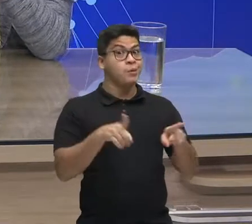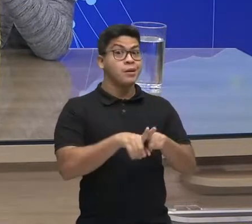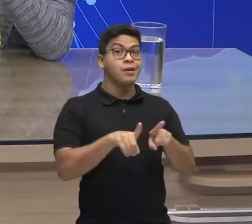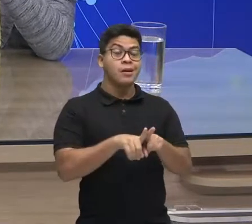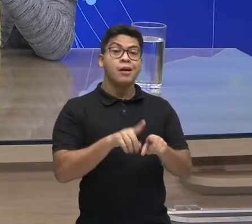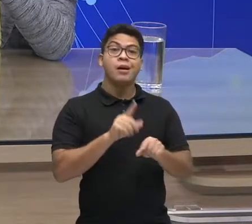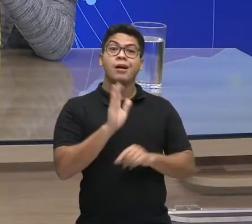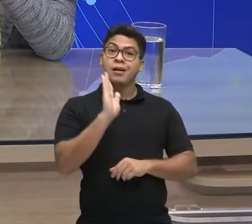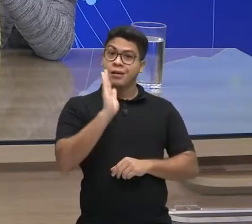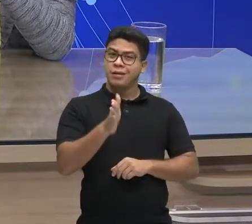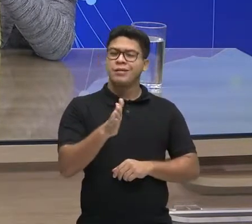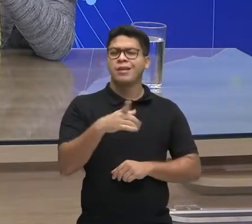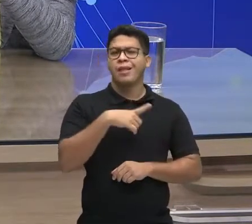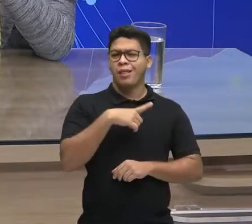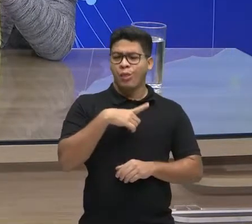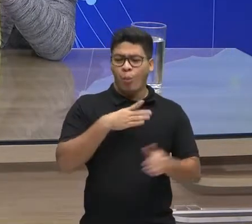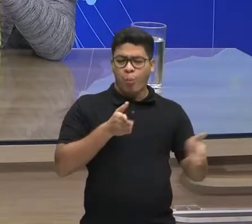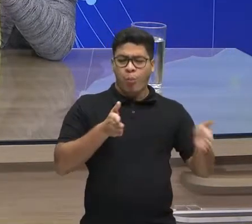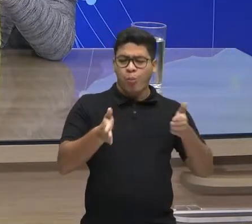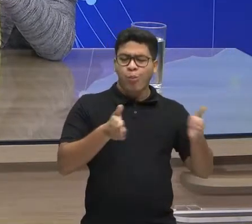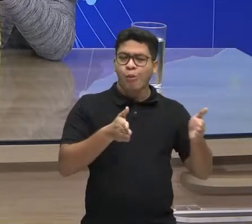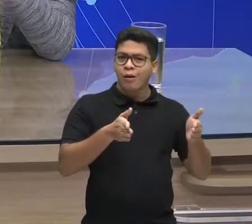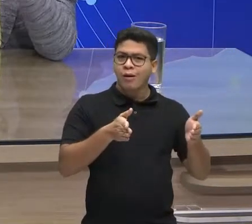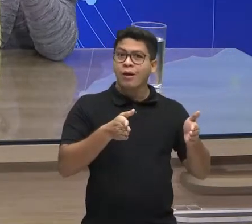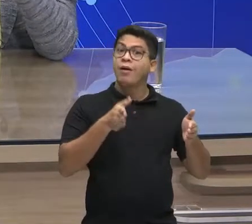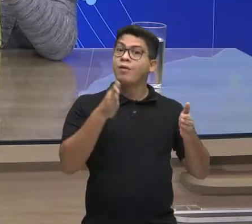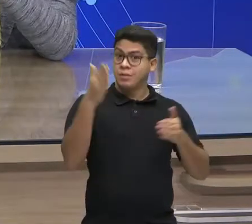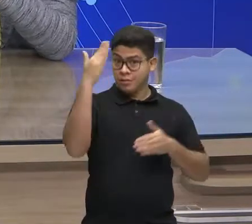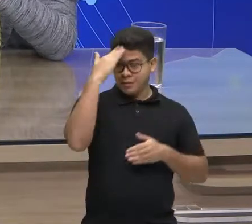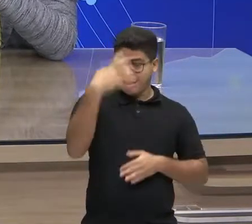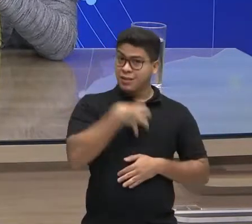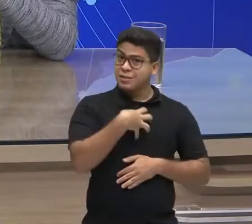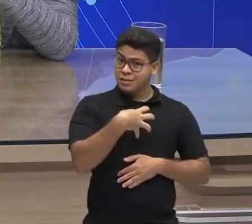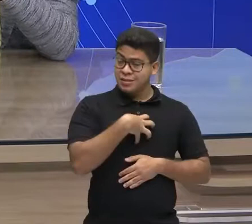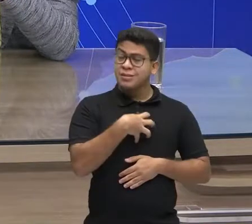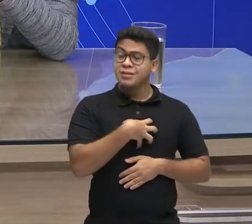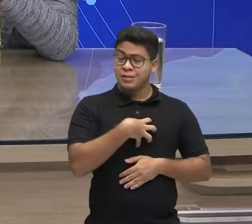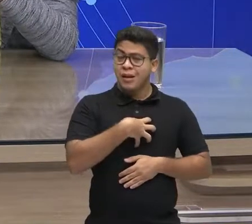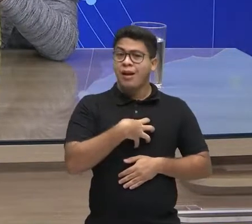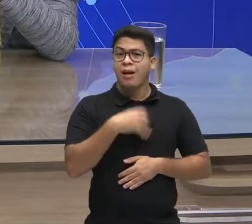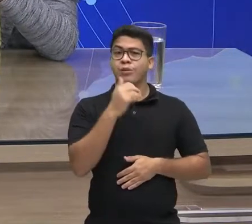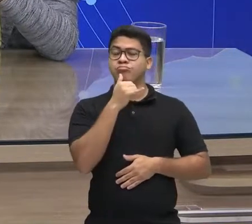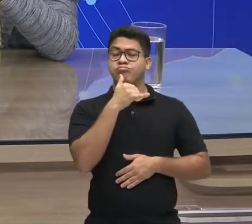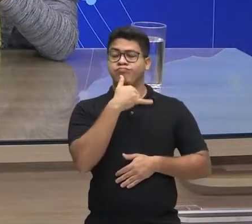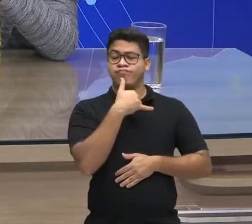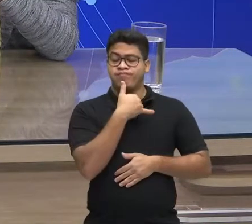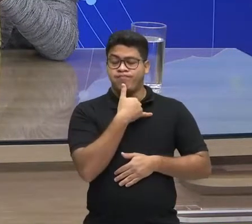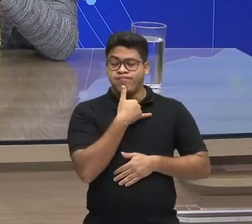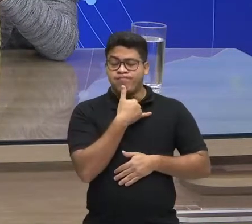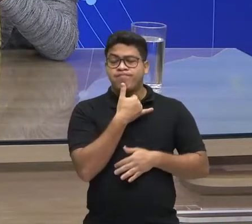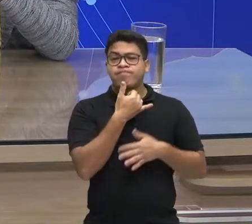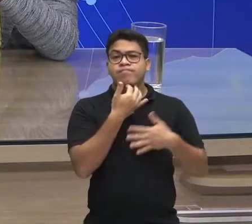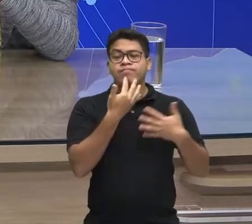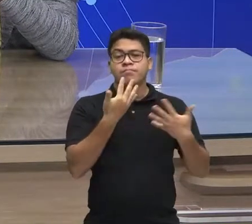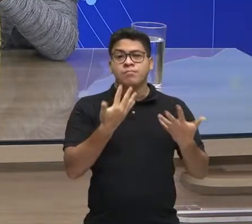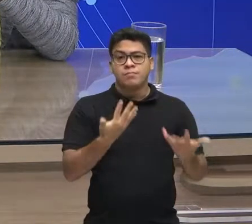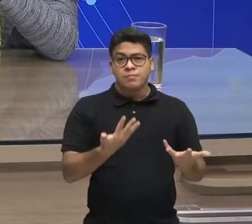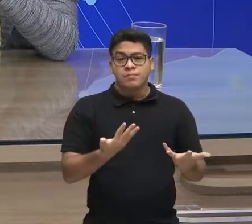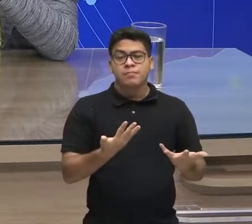tem questões, assim, que você sente a tristeza, né? Que você tem, digamos,